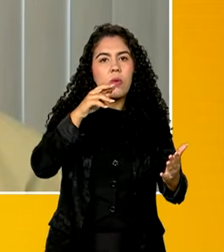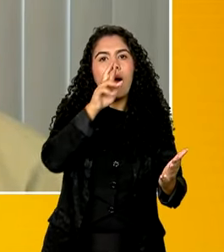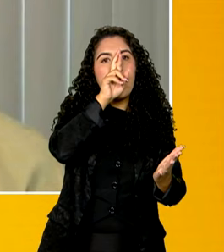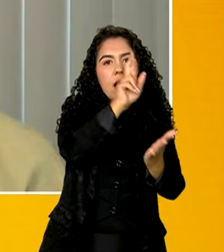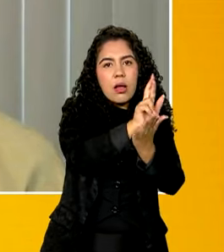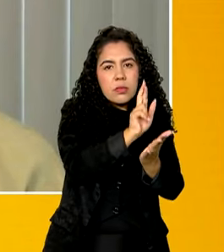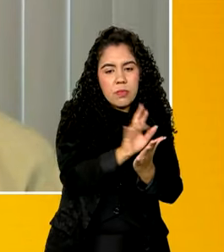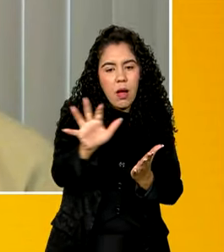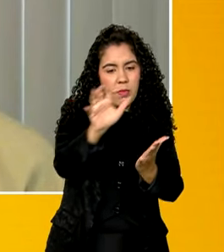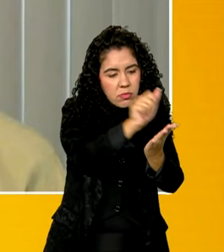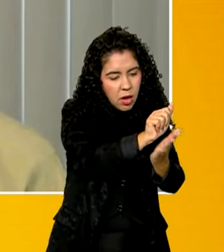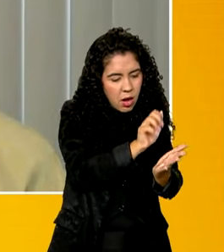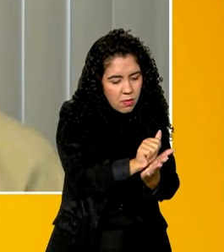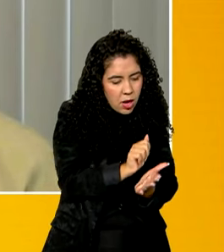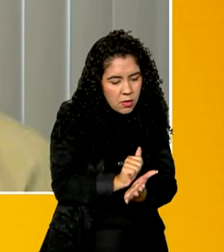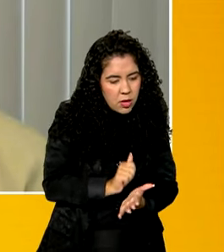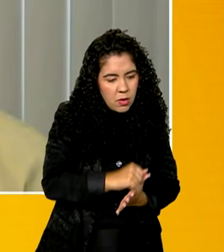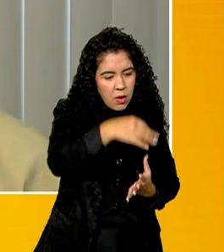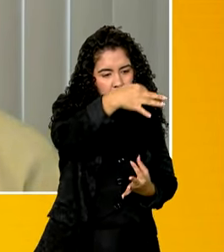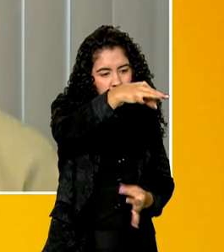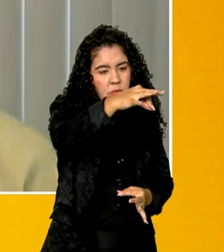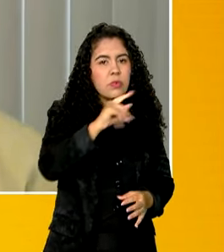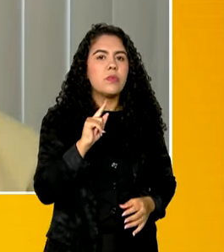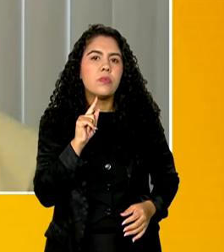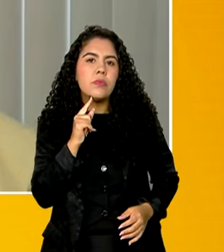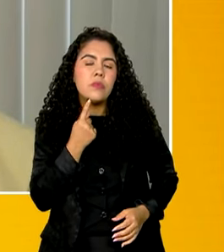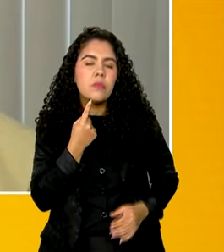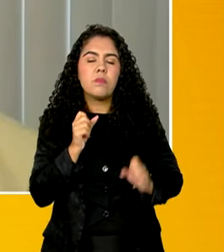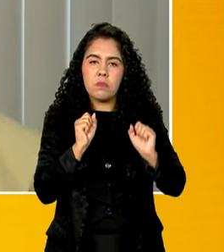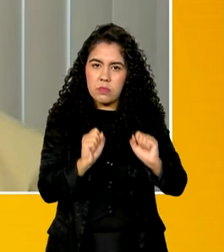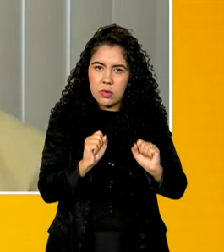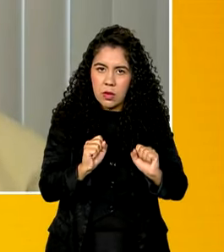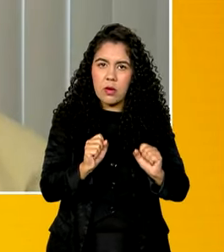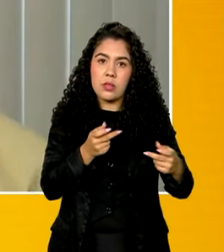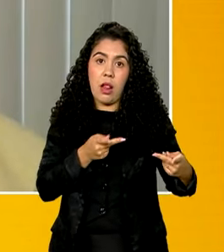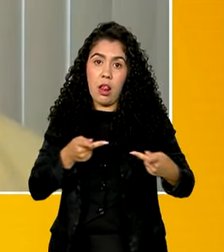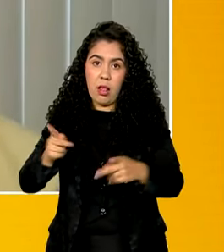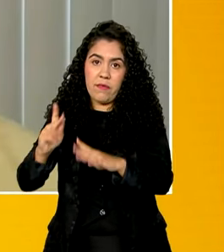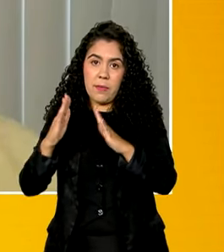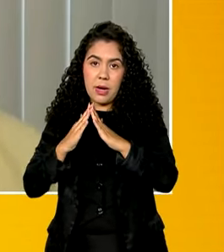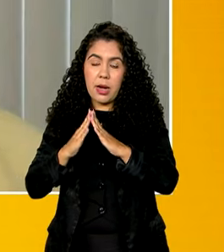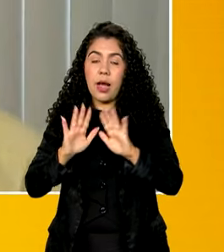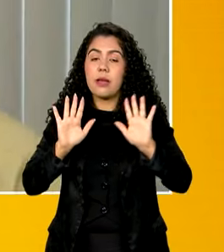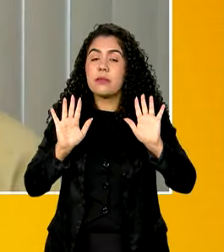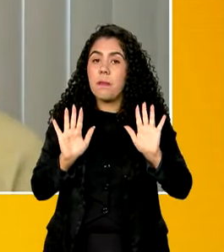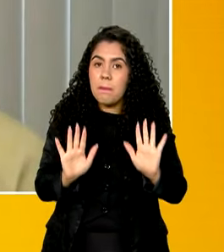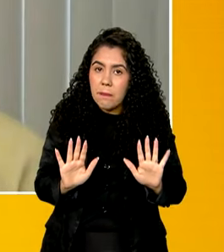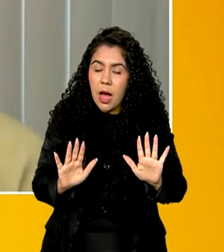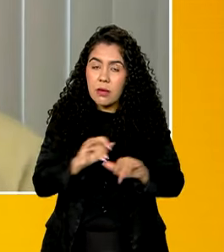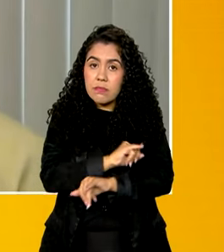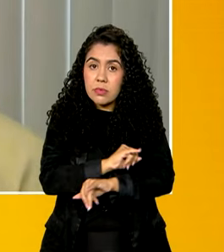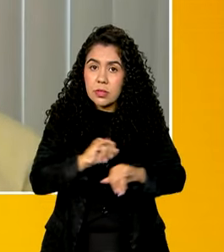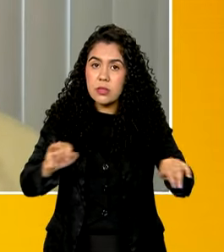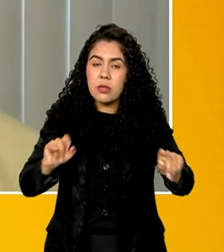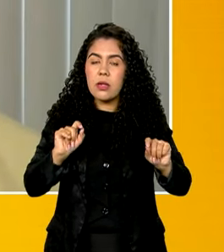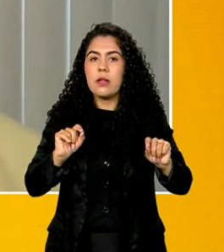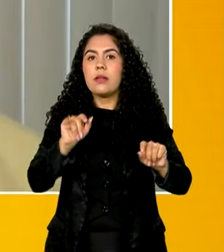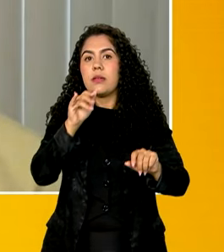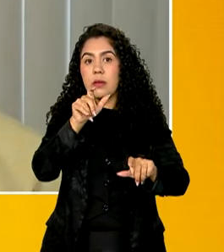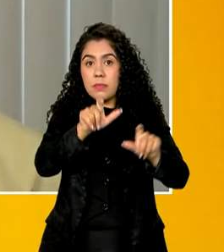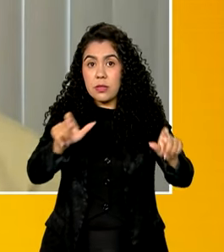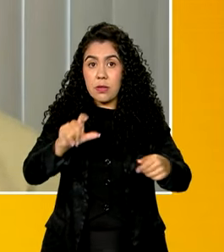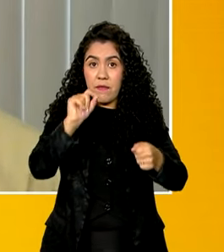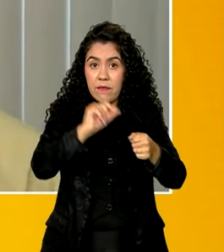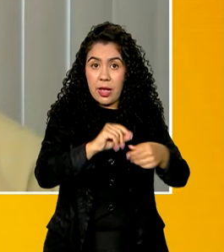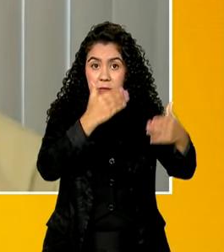ele pode registrar o seu cartão de resposta, né, para ele levar para casa. Só lembrando que o pessoal que fizer o registro da prova da manhã tem que